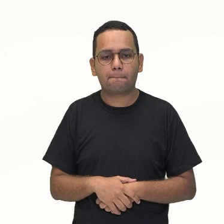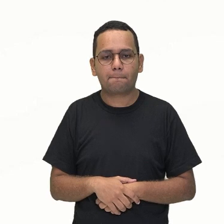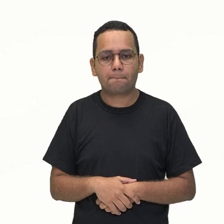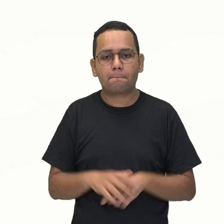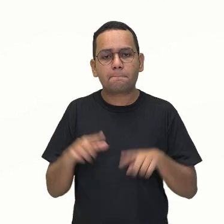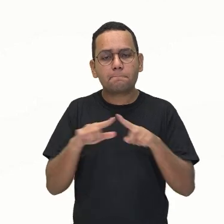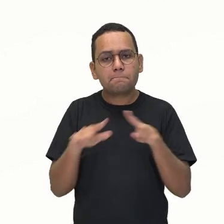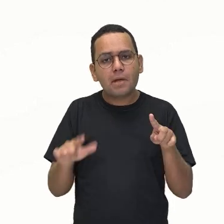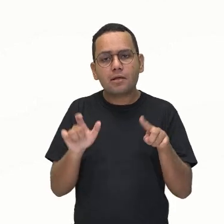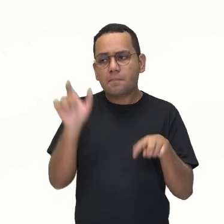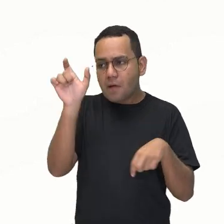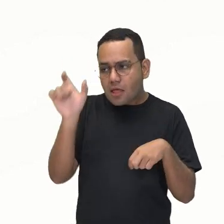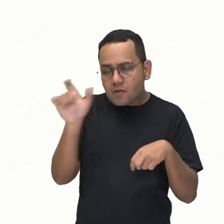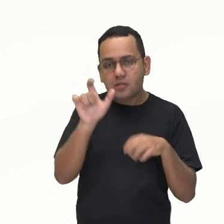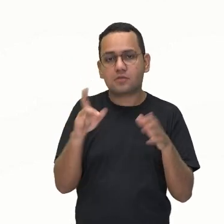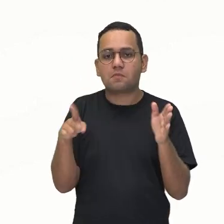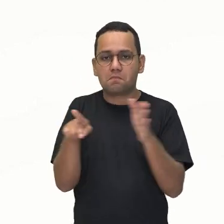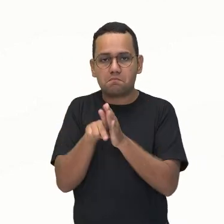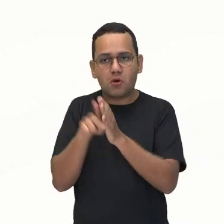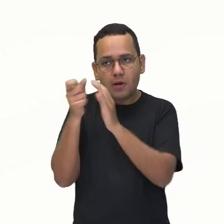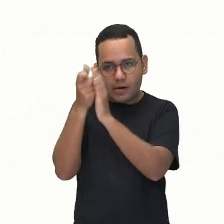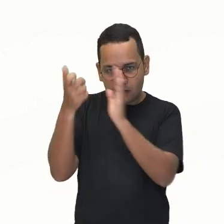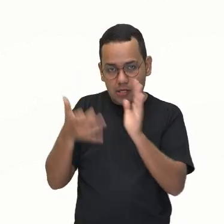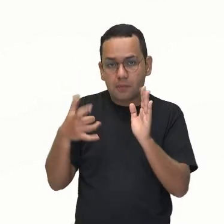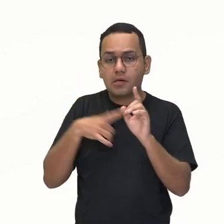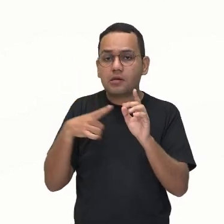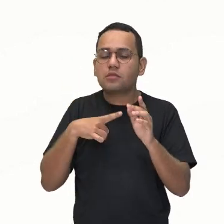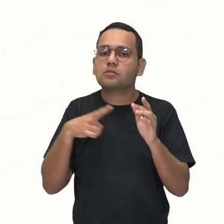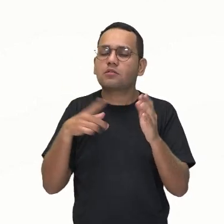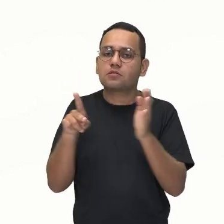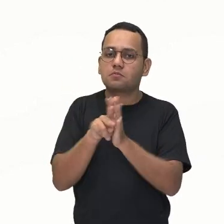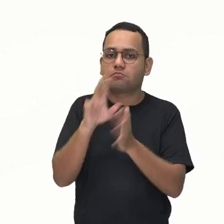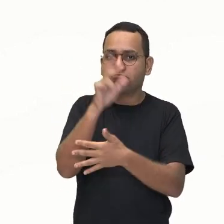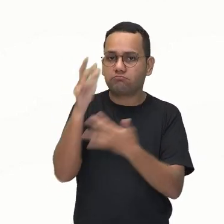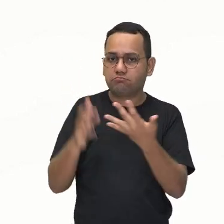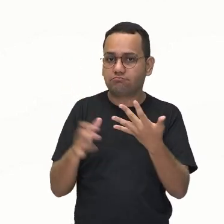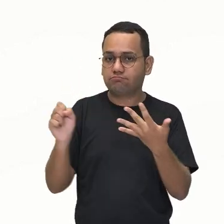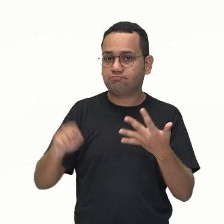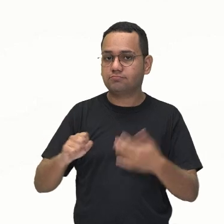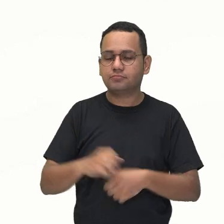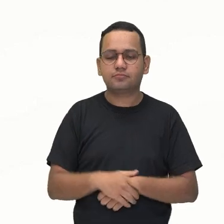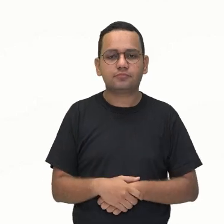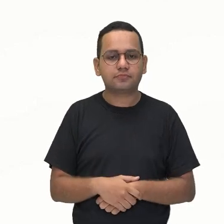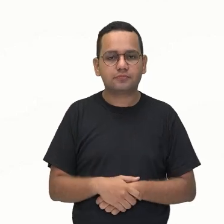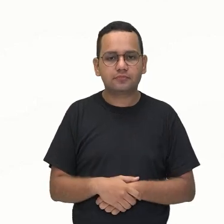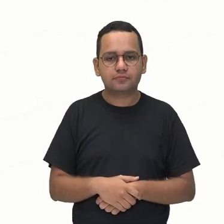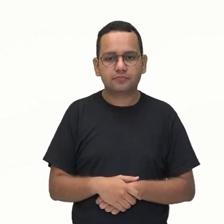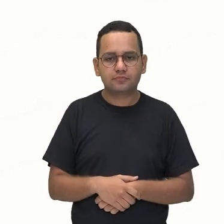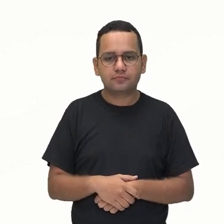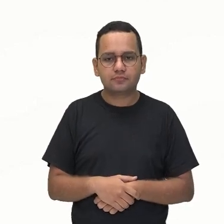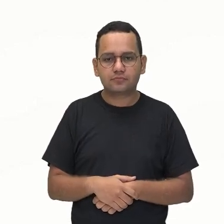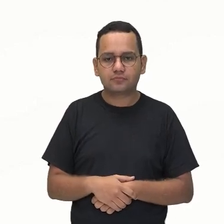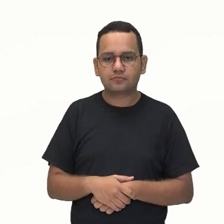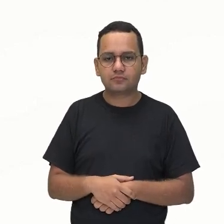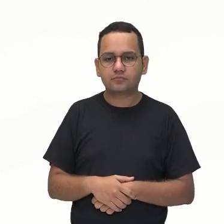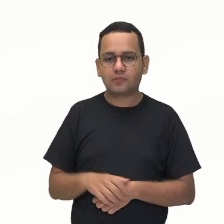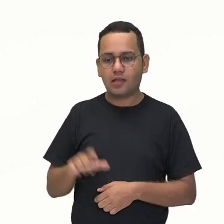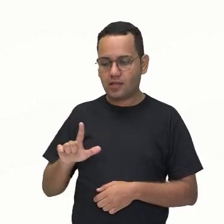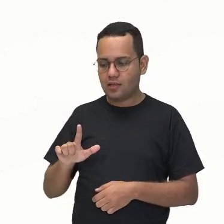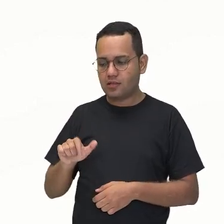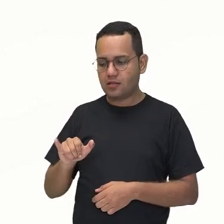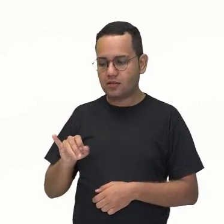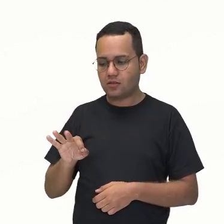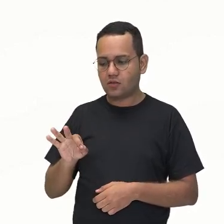estão presentes seres vivos também. Então, na litosfera está relacionada a